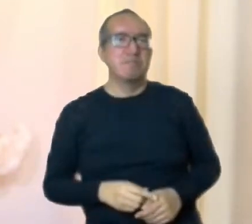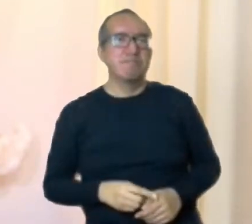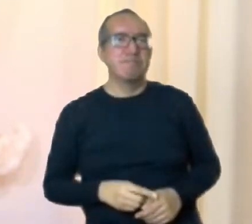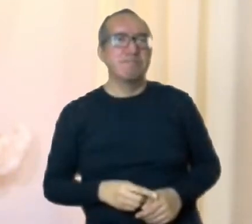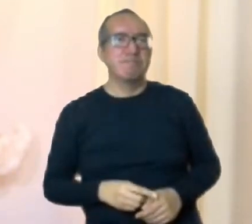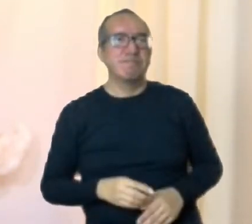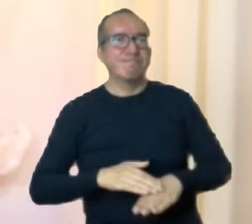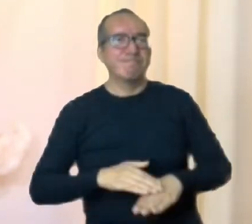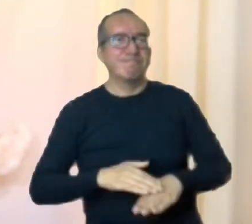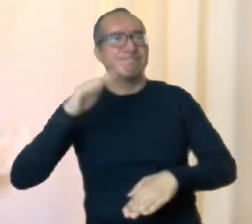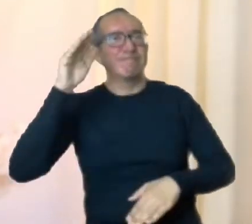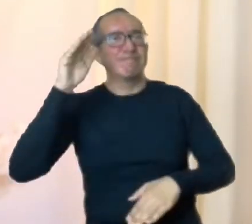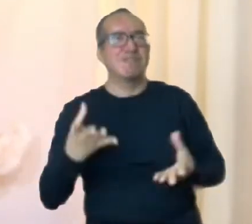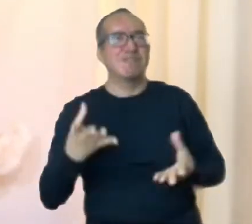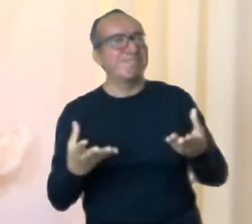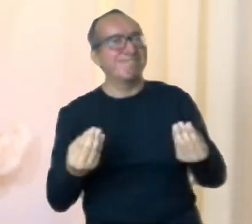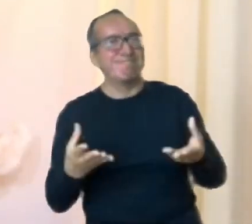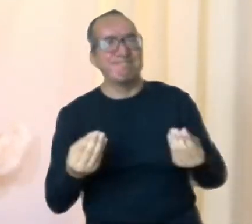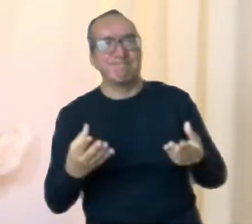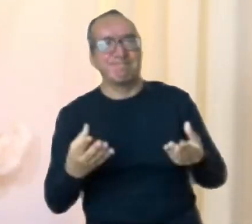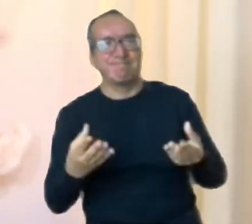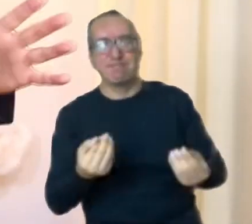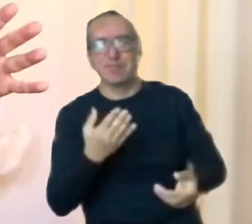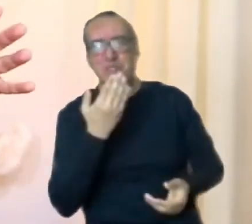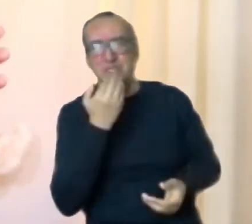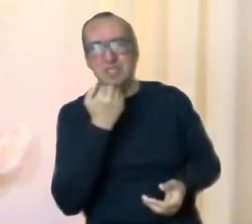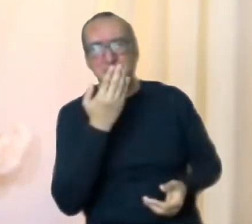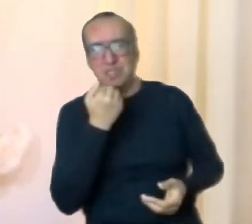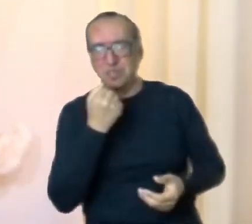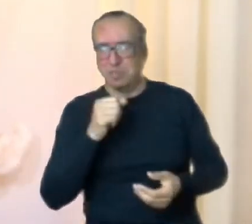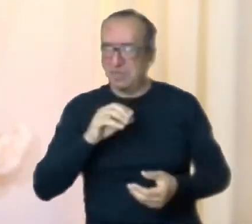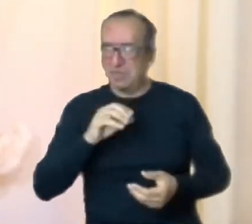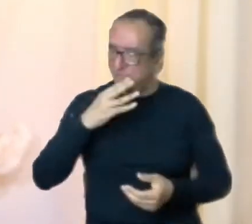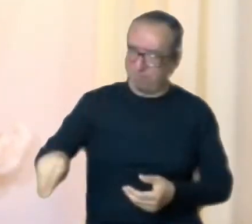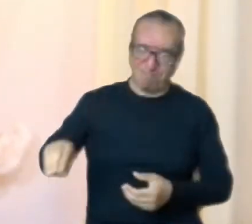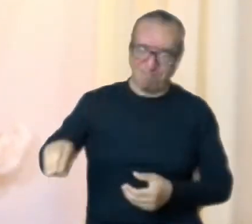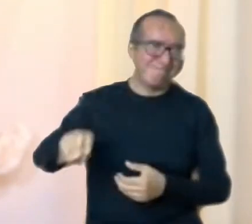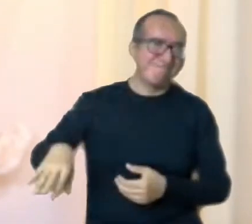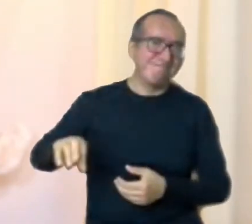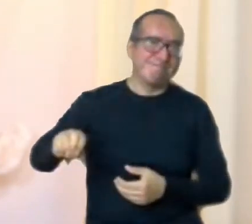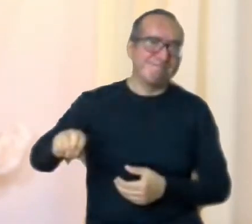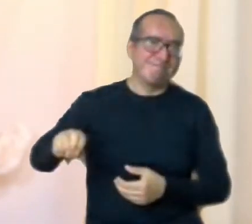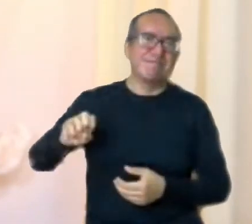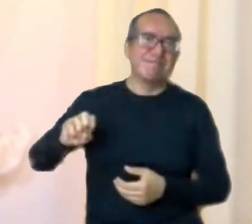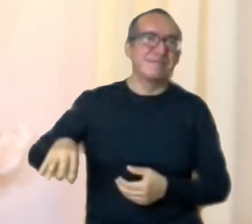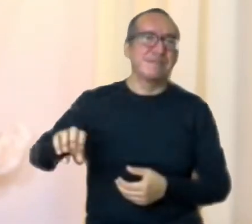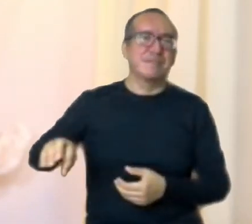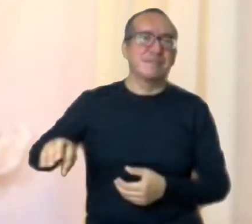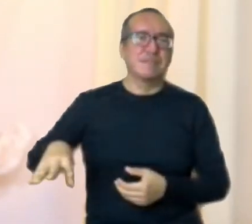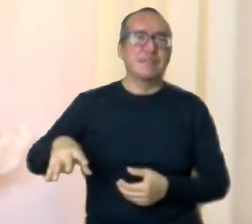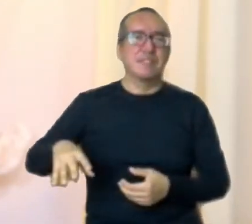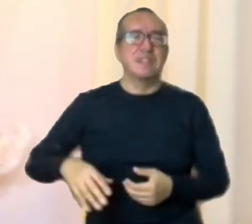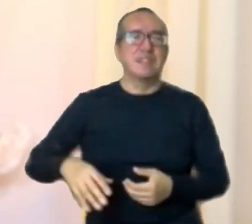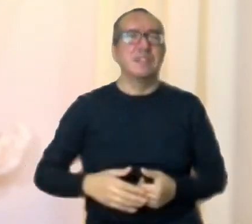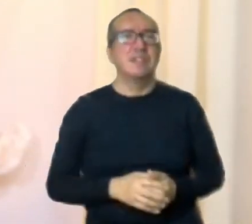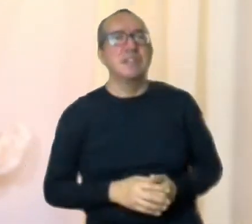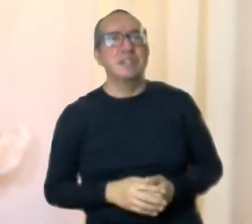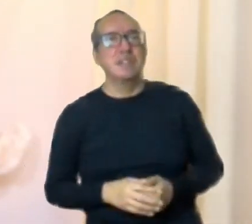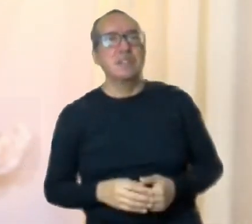todos os anos. Essa quantidade dava para alimentar todas essas pessoas e ainda sobraria.